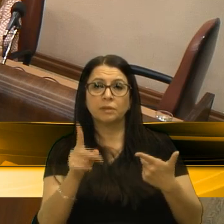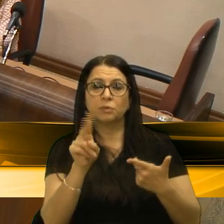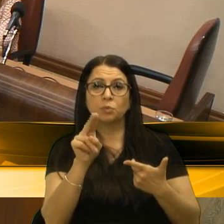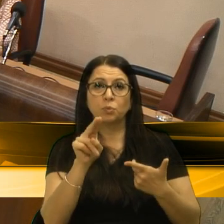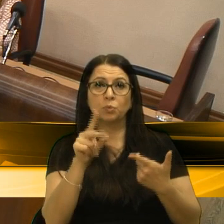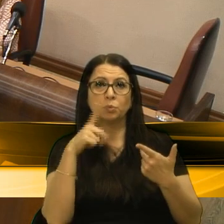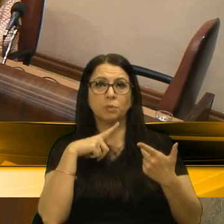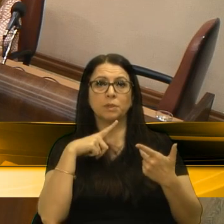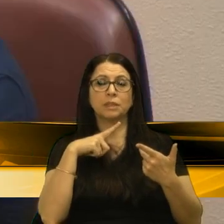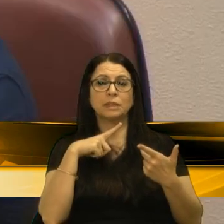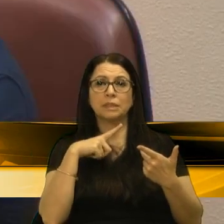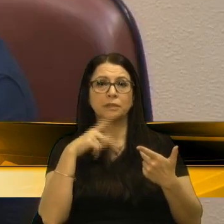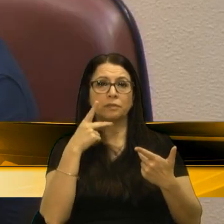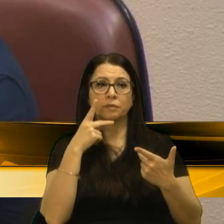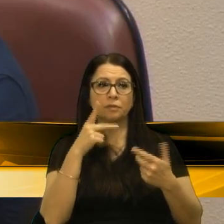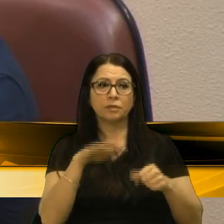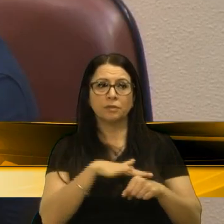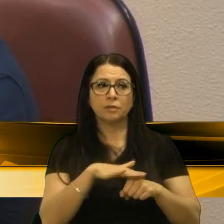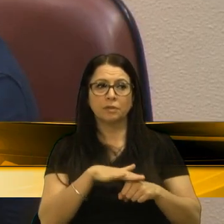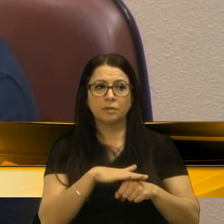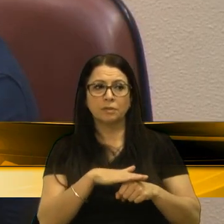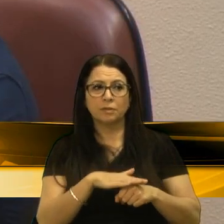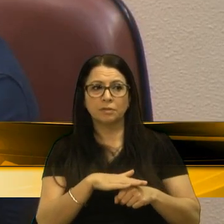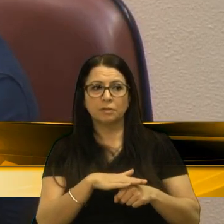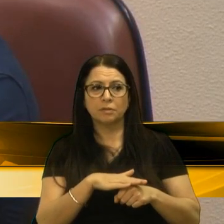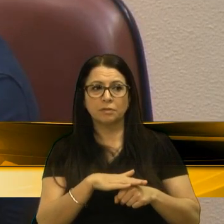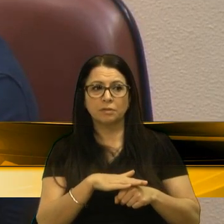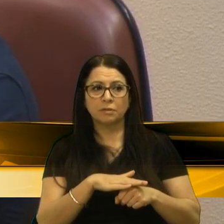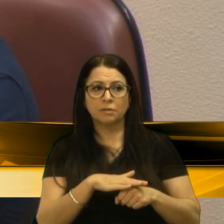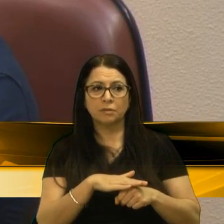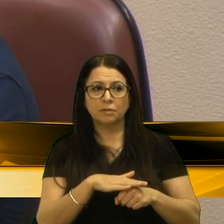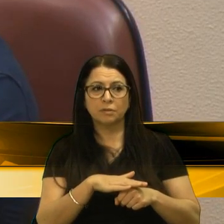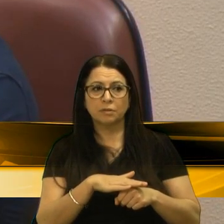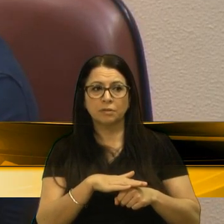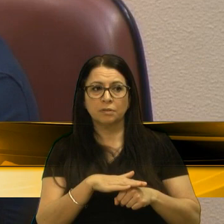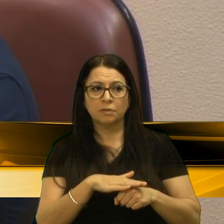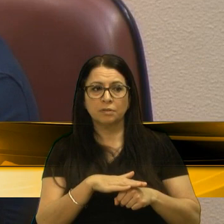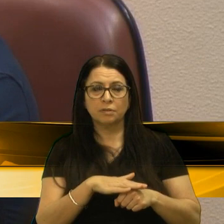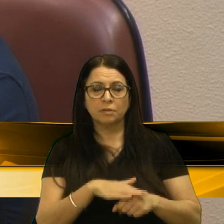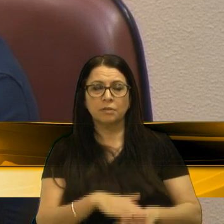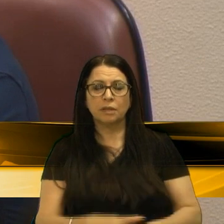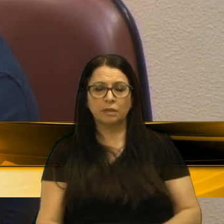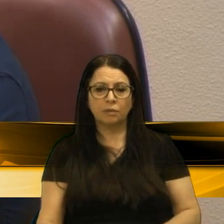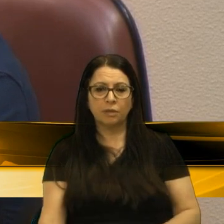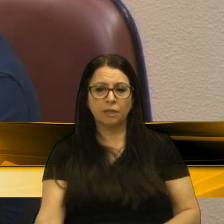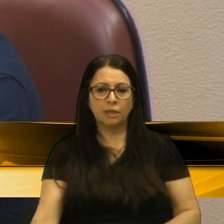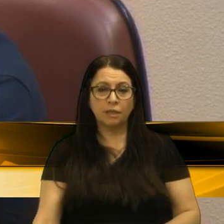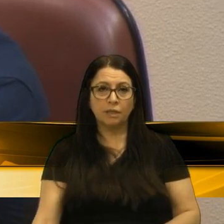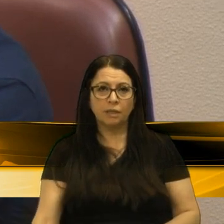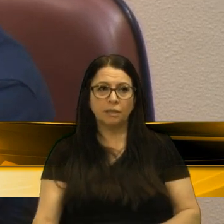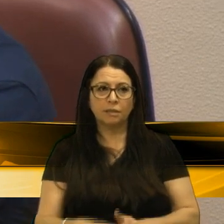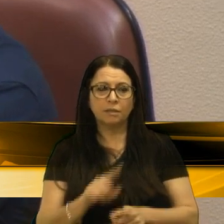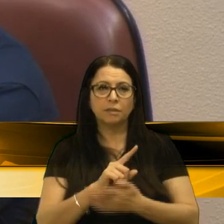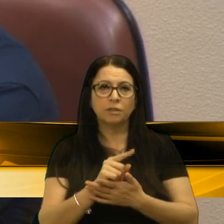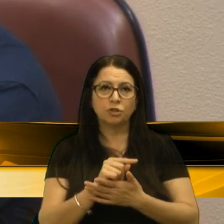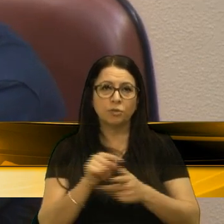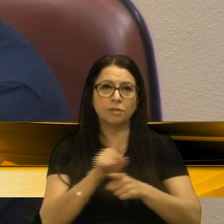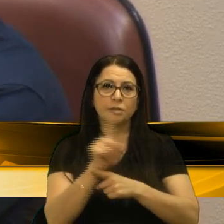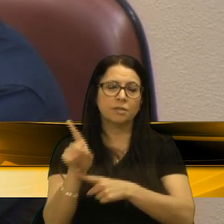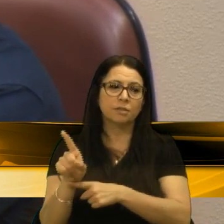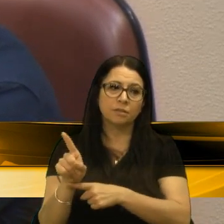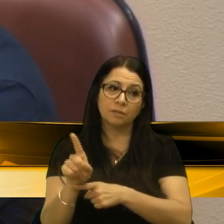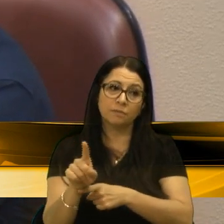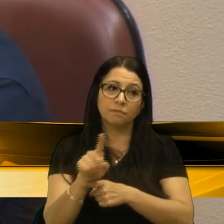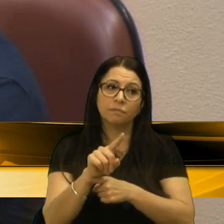se negou a fazer o diálogo, foi a Câmara de Vereadores do Plano Diretor, representada pela sua comissão, a SEDUT,